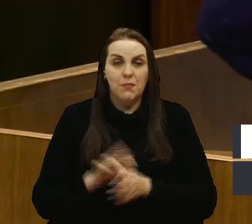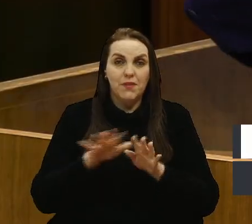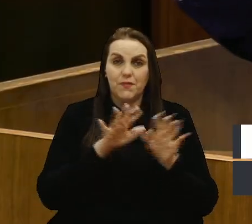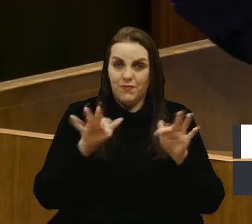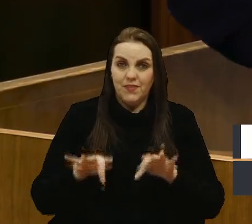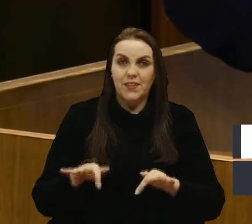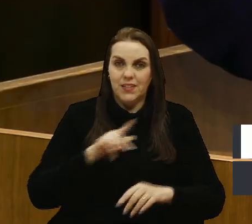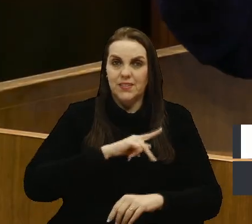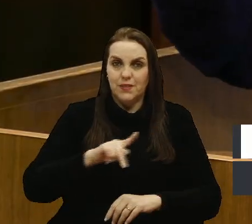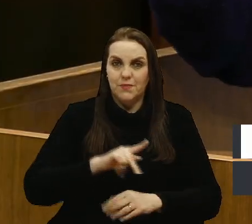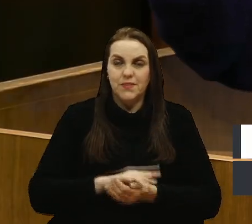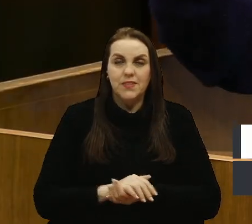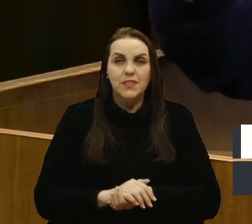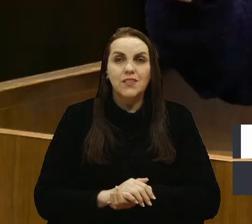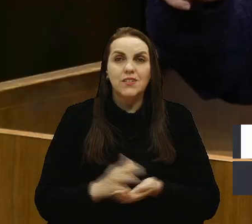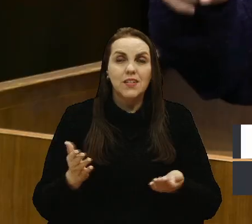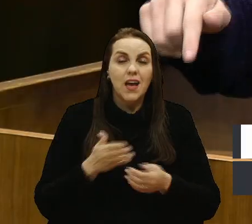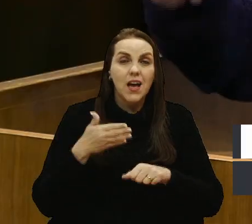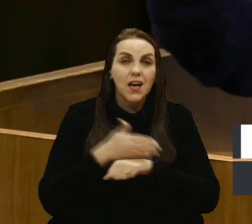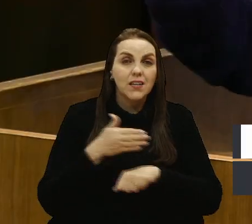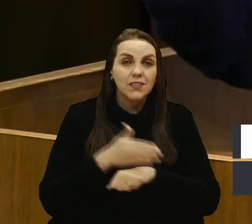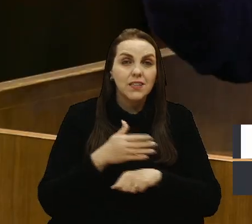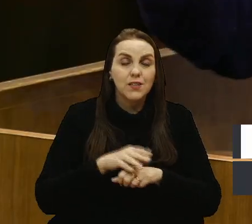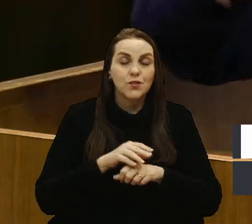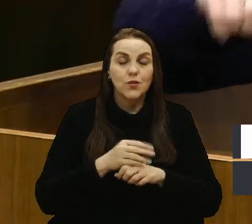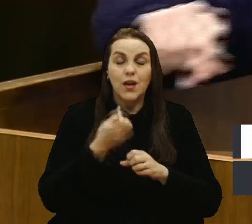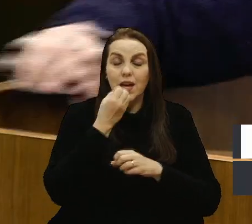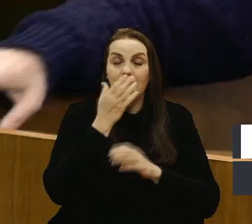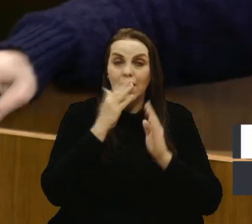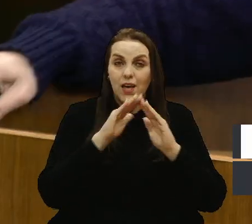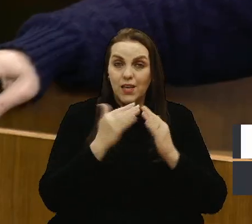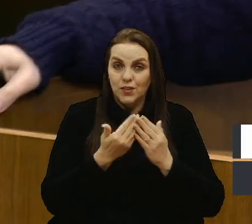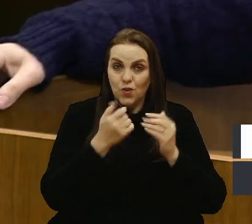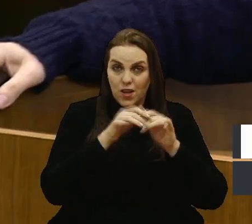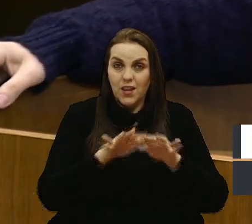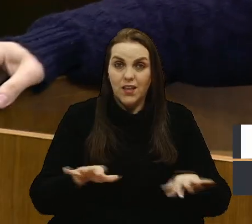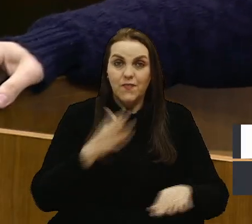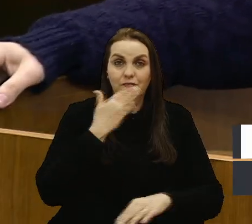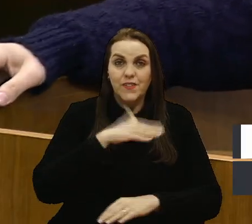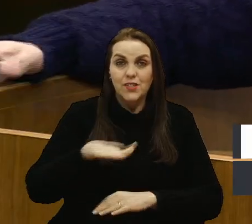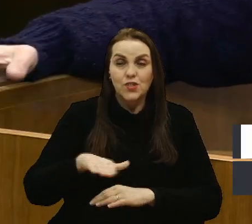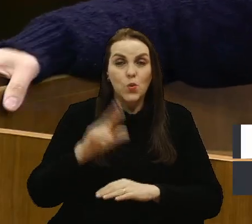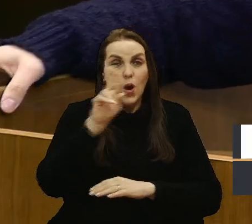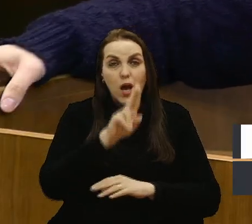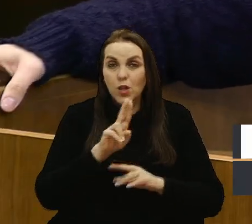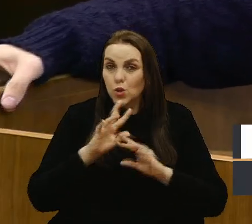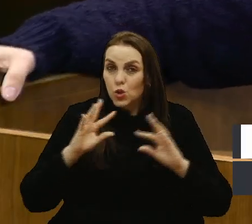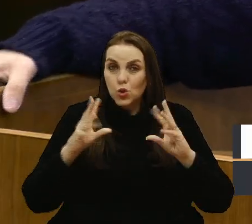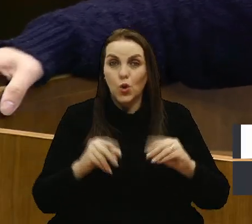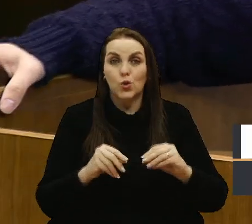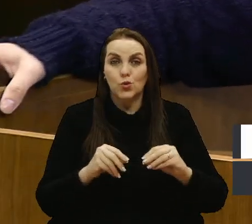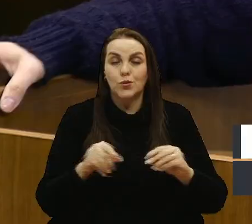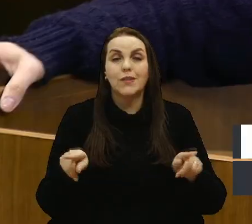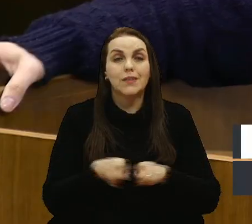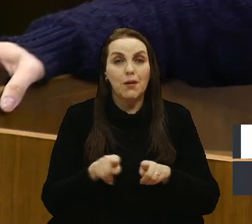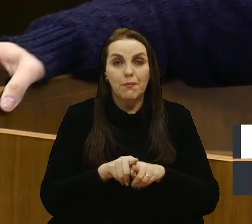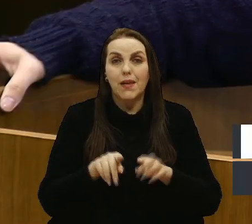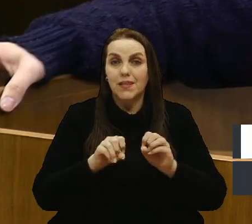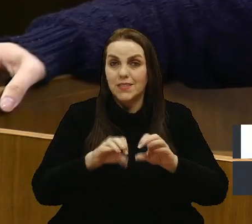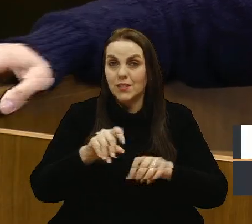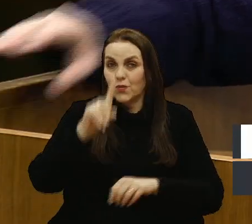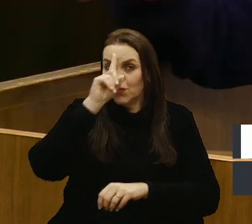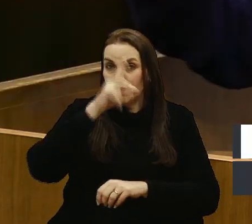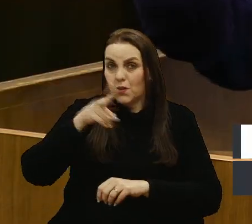presidente, acesso à educação infantil deveria ser universal, assim como é o acesso ao ensino fundamental e médio às